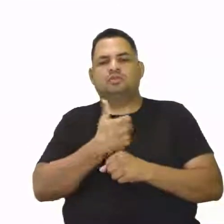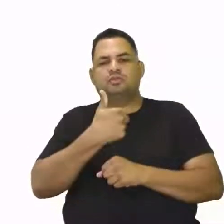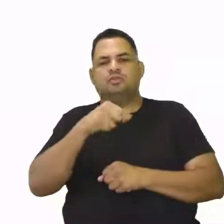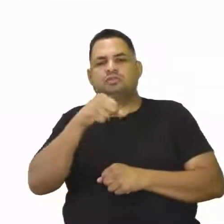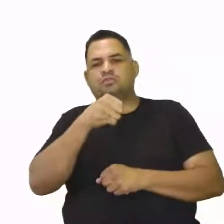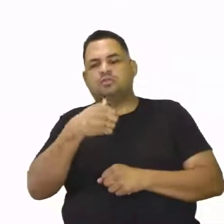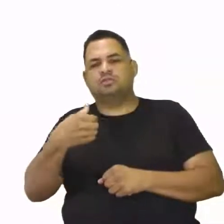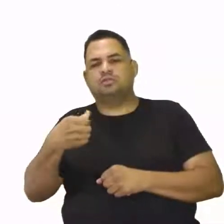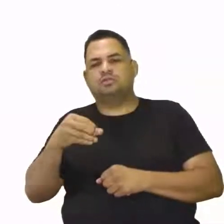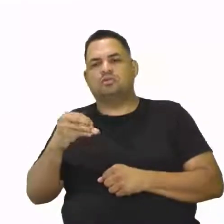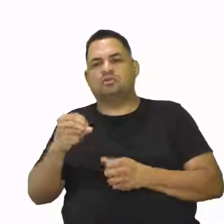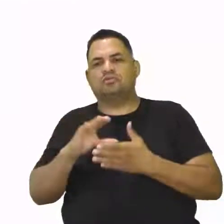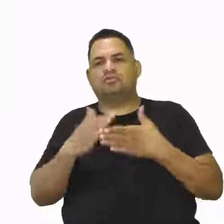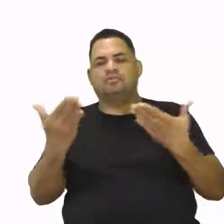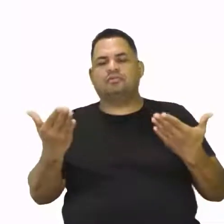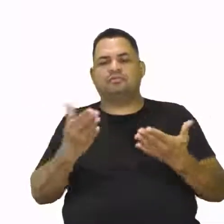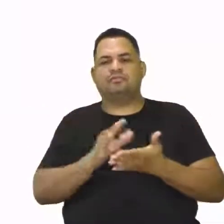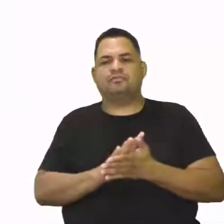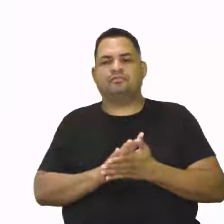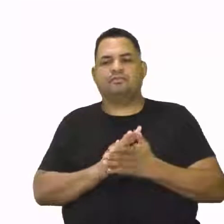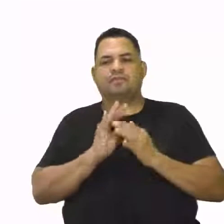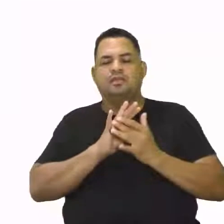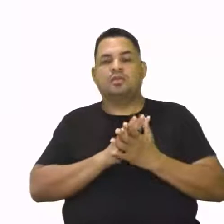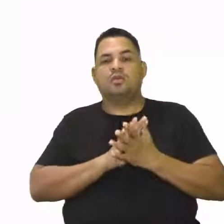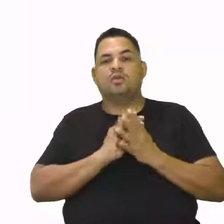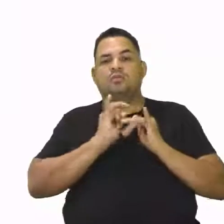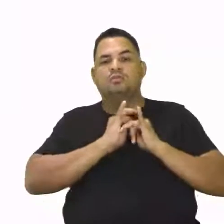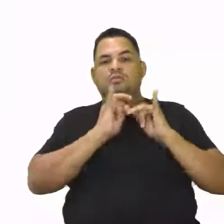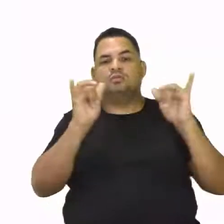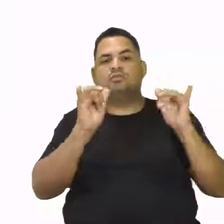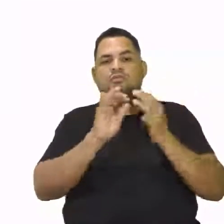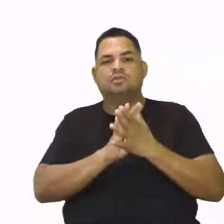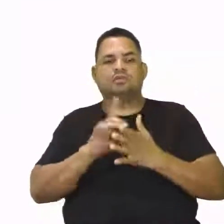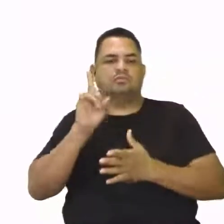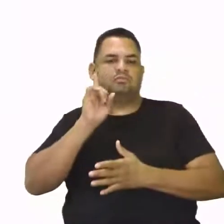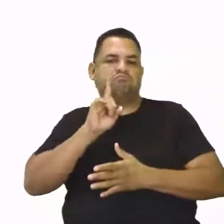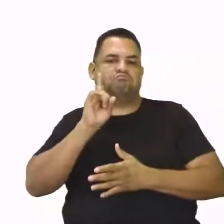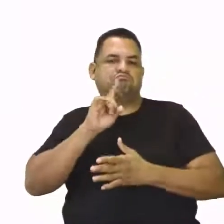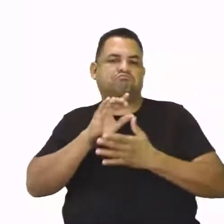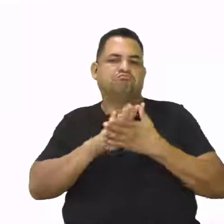chilena Isabel Allende. Foi publicado nos Estados Unidos.